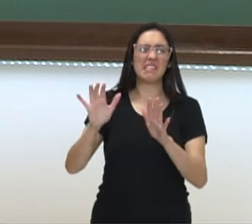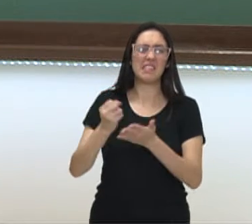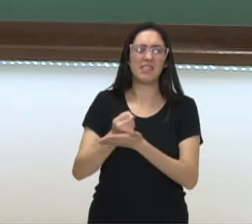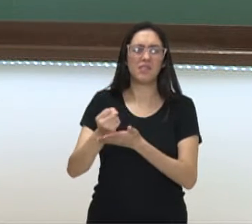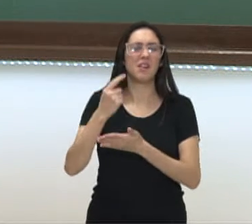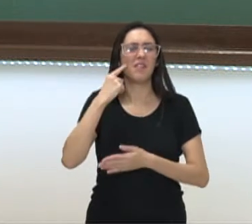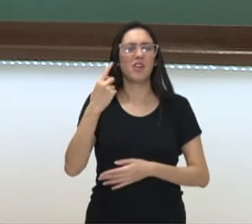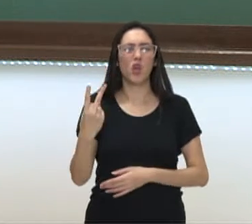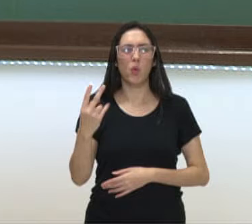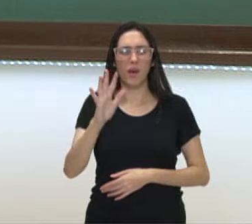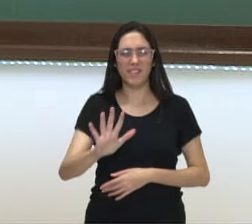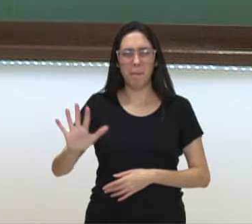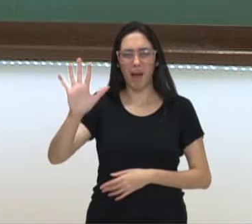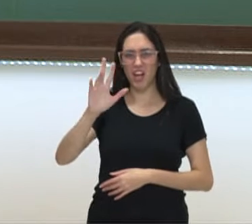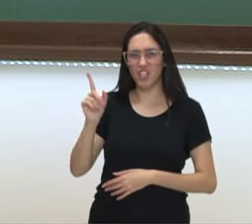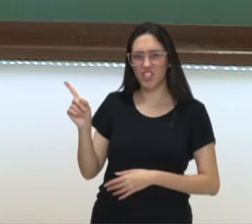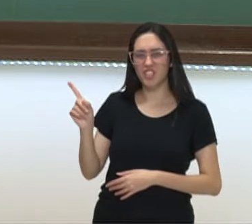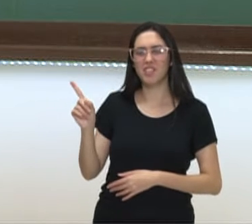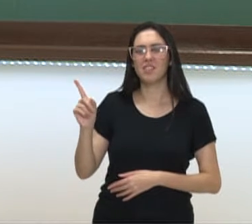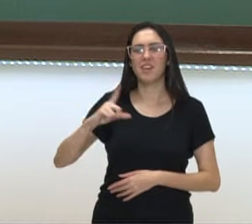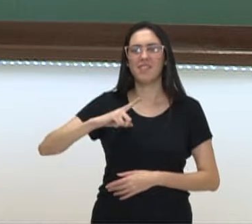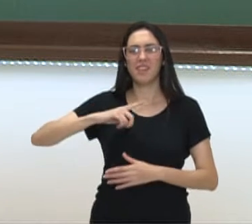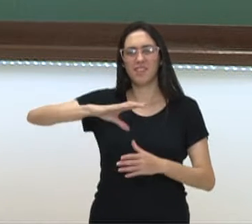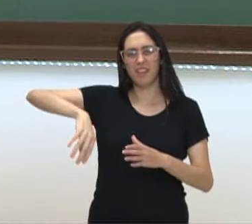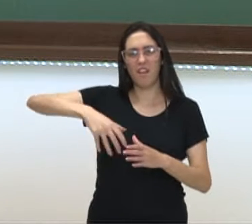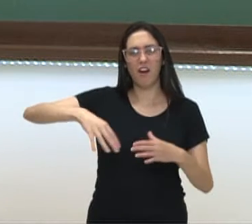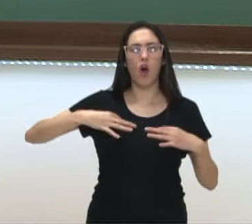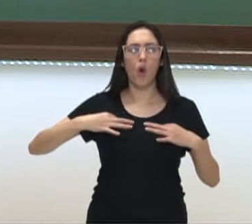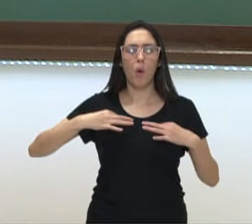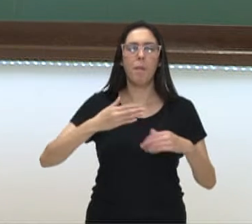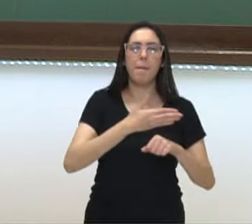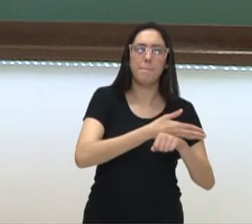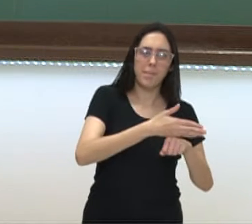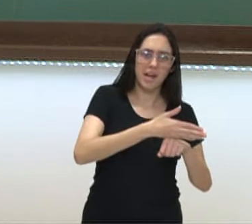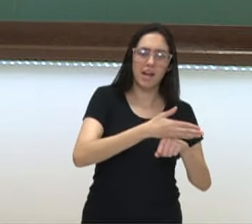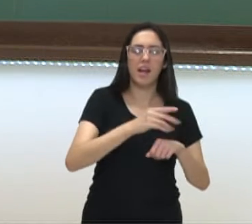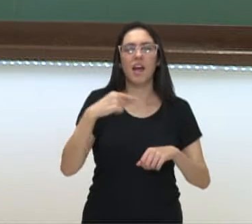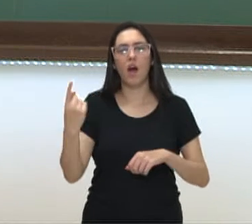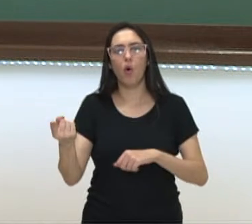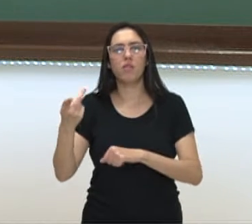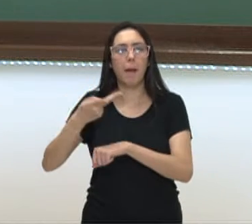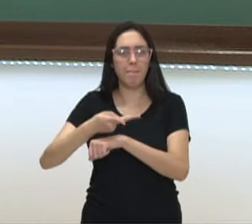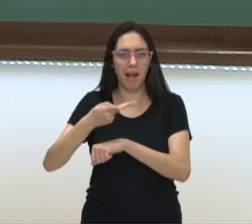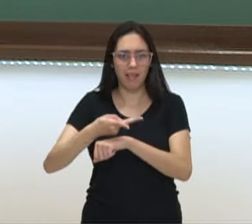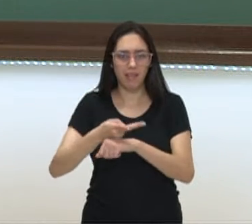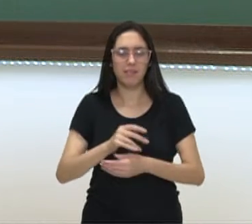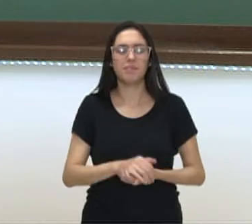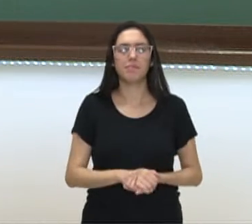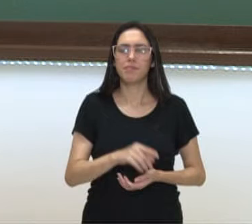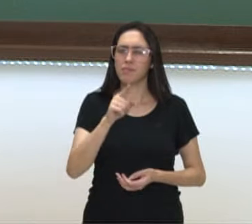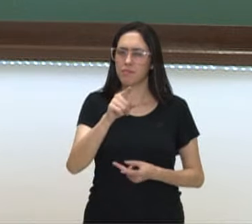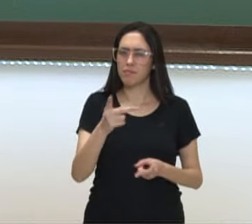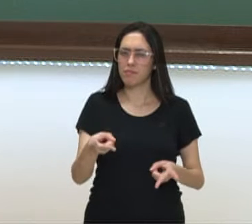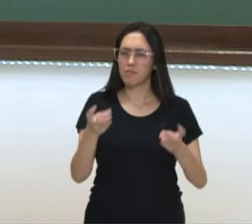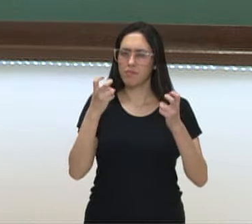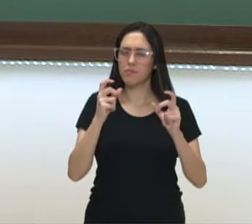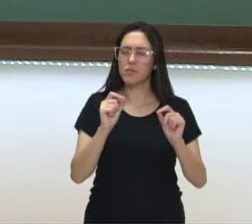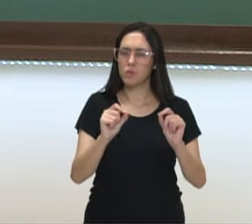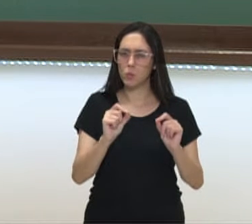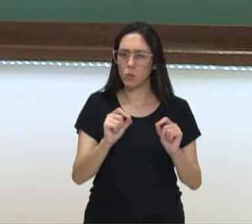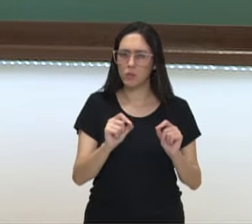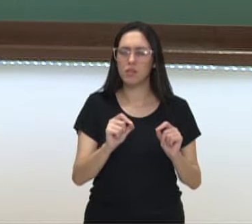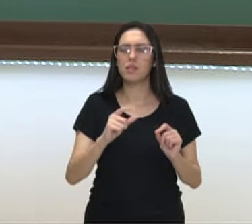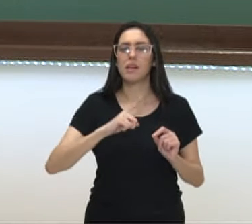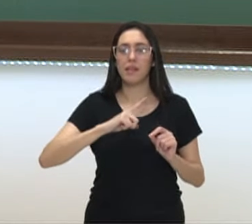máquinas de lavar roupa, uma na cor branca e outra na cor prata. Se você perceber, muitas vezes os produtos eles